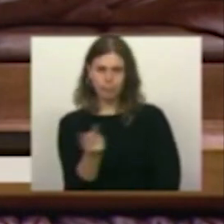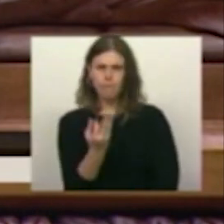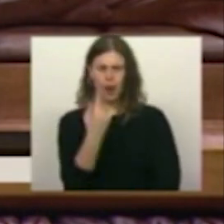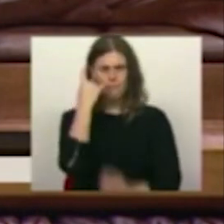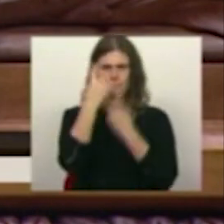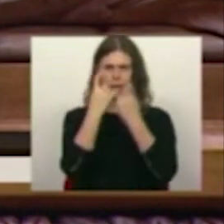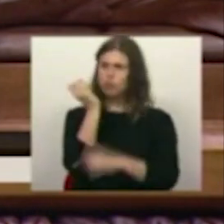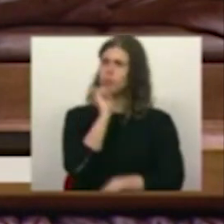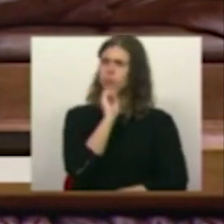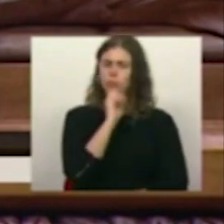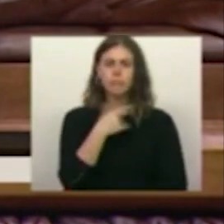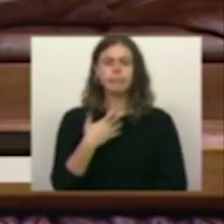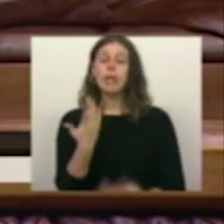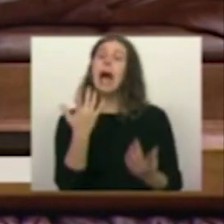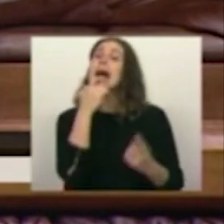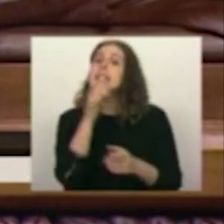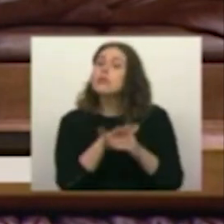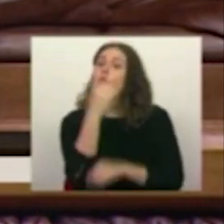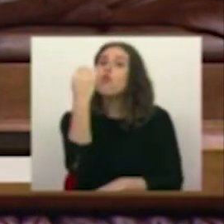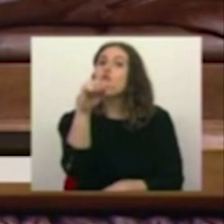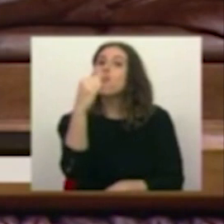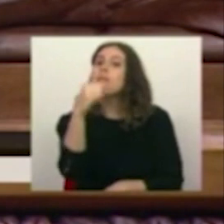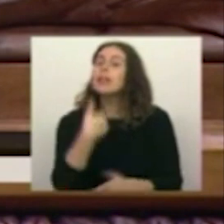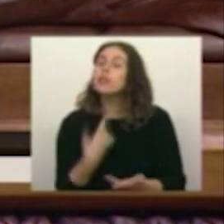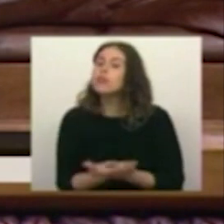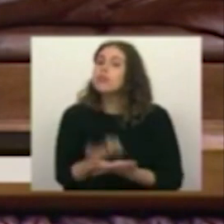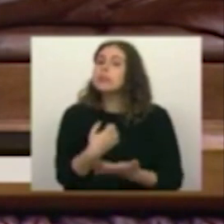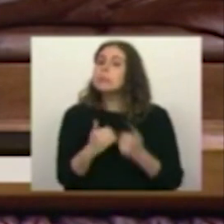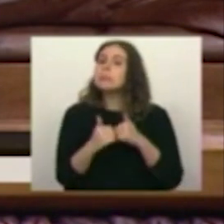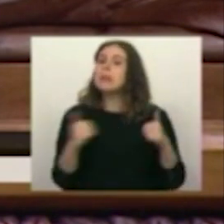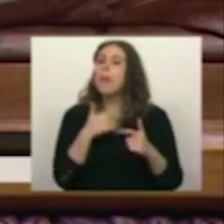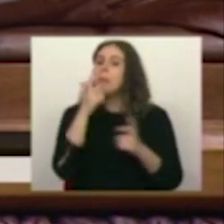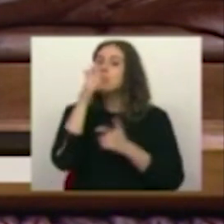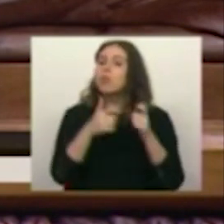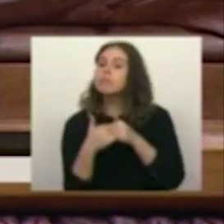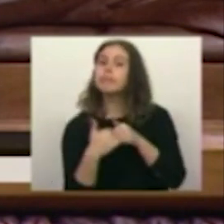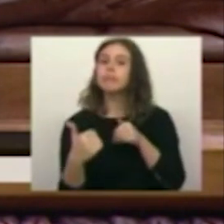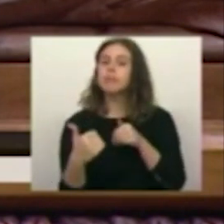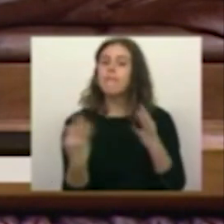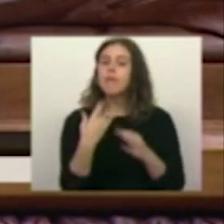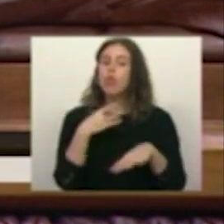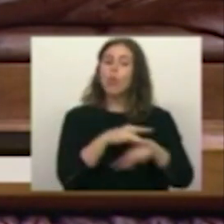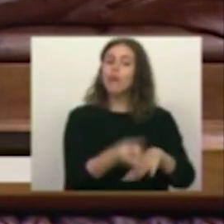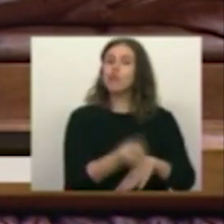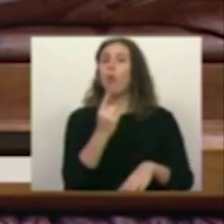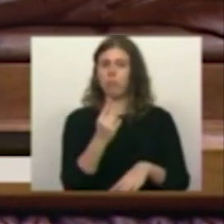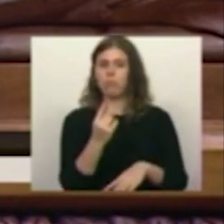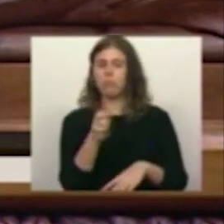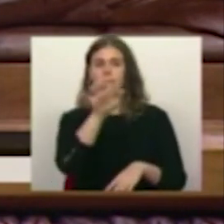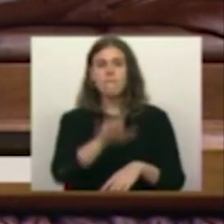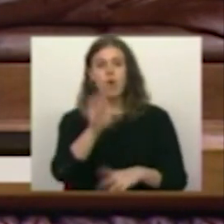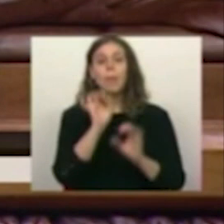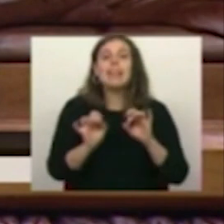81/2009, prevêem a possibilidade, a título excepcional, e cito, de separação de pessoas que não estejam doentes, de